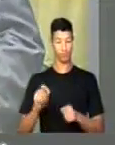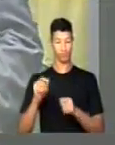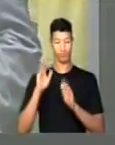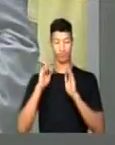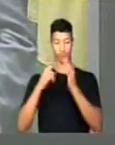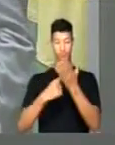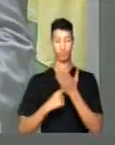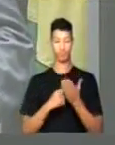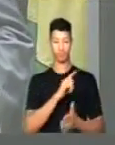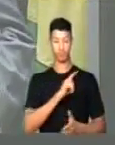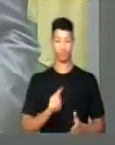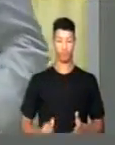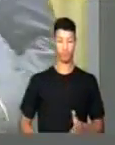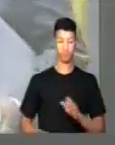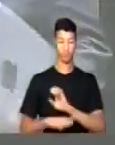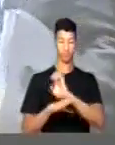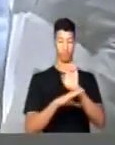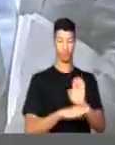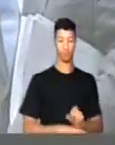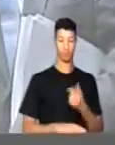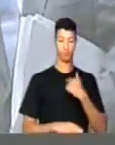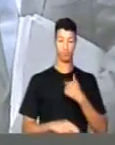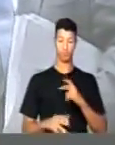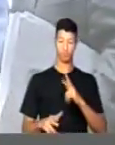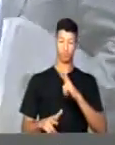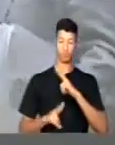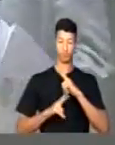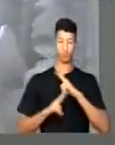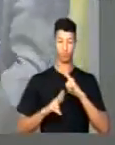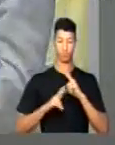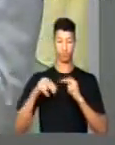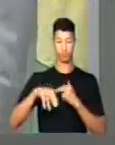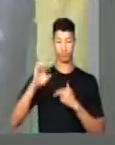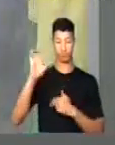em favor dos governadores do estado que eu pertenço, o Nordeste brasileiro.